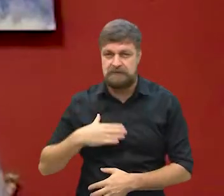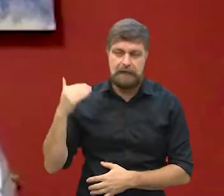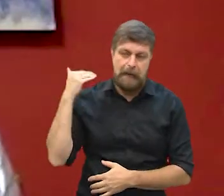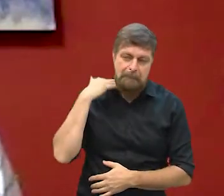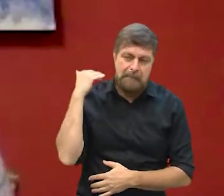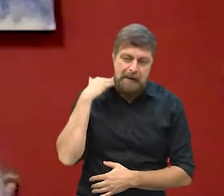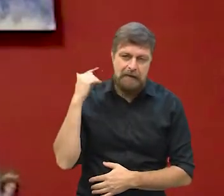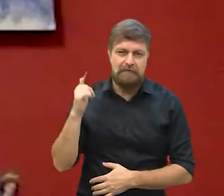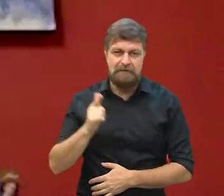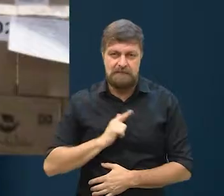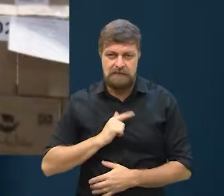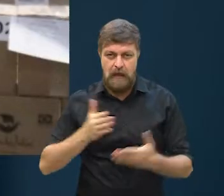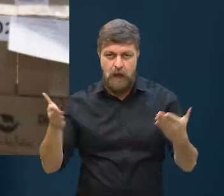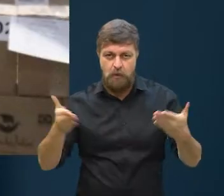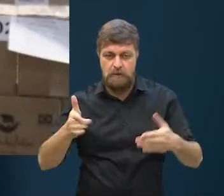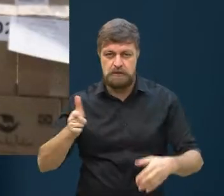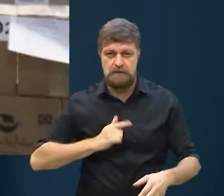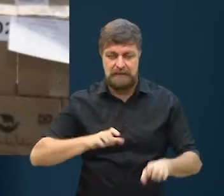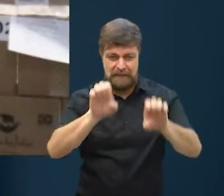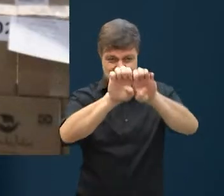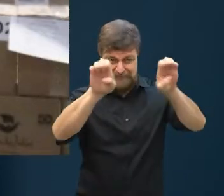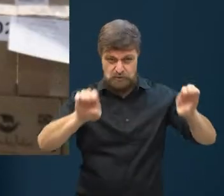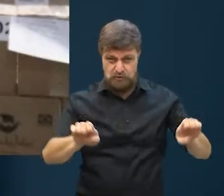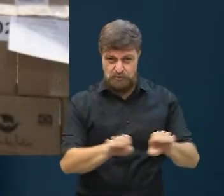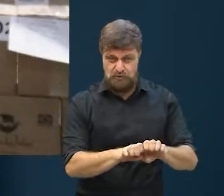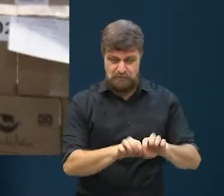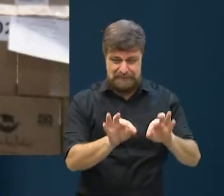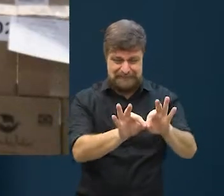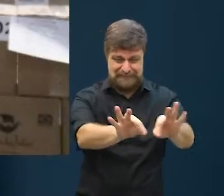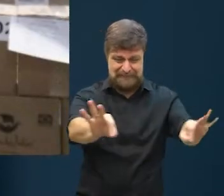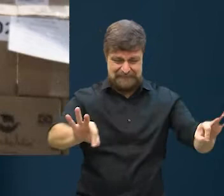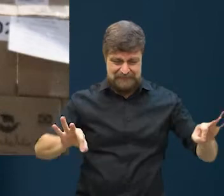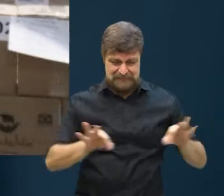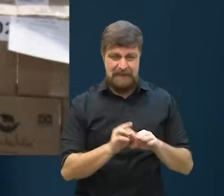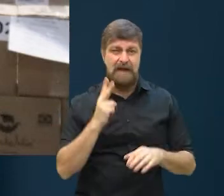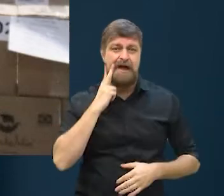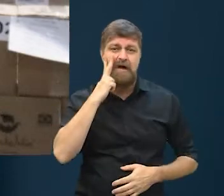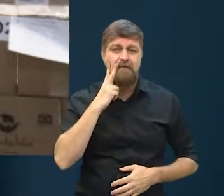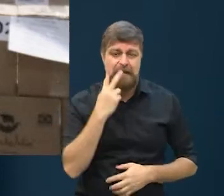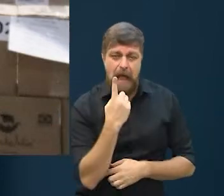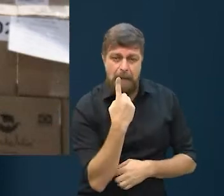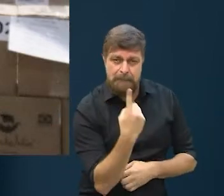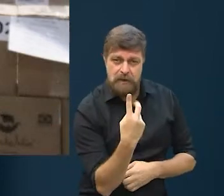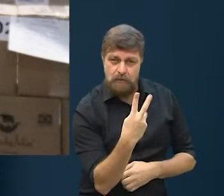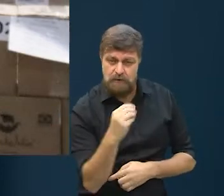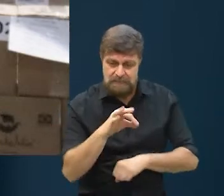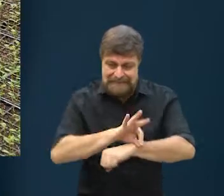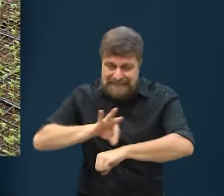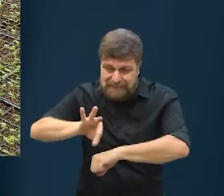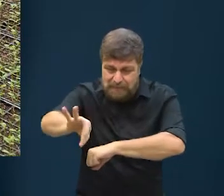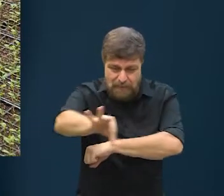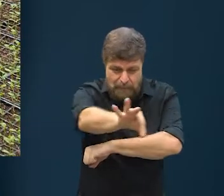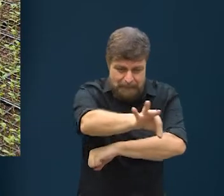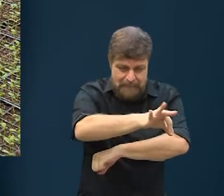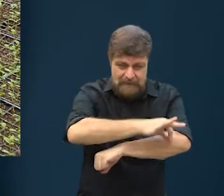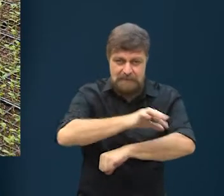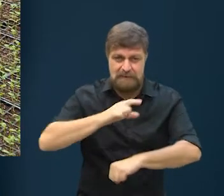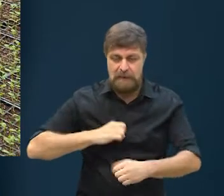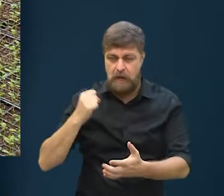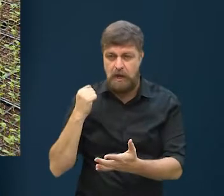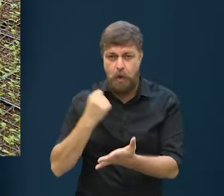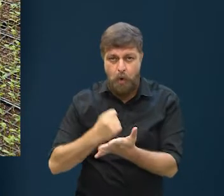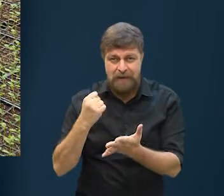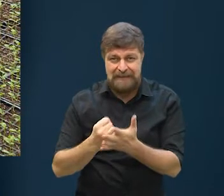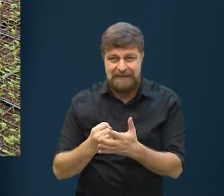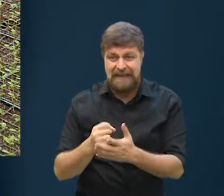de R$ 500, hoje a gente está numa planta aqui em Vinhedo de 1.200 metros, empregando